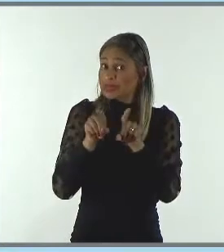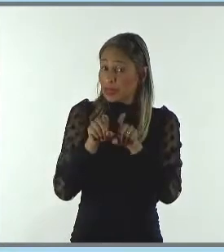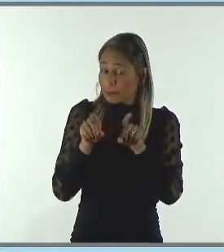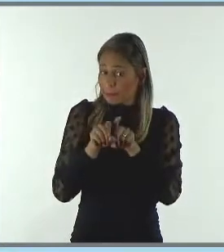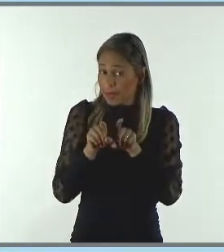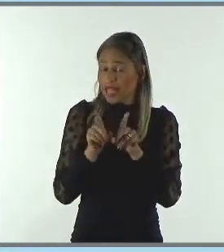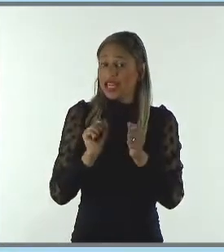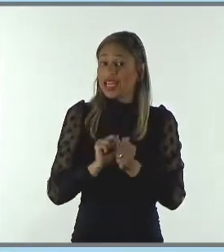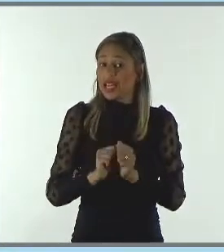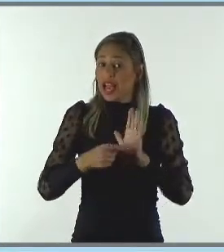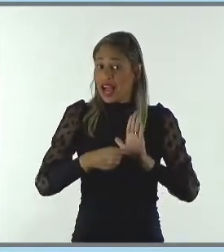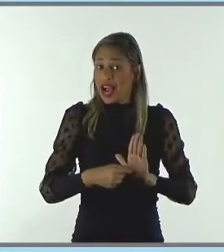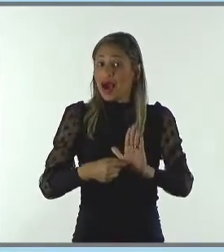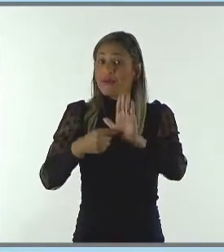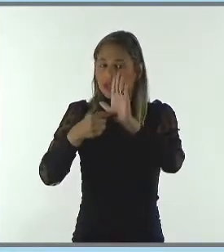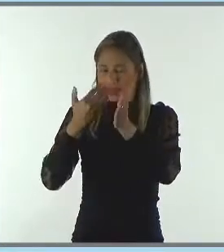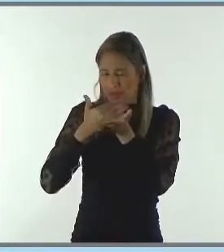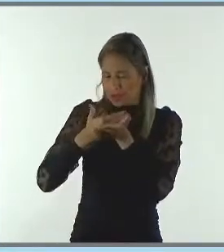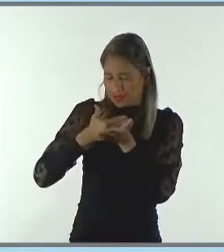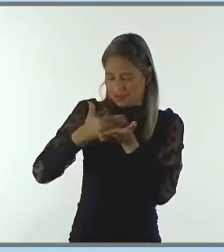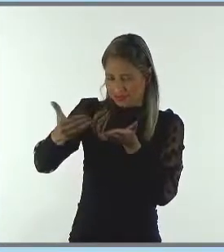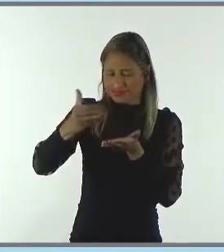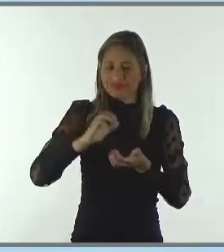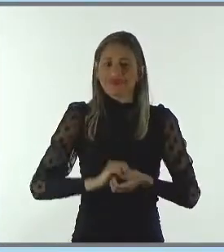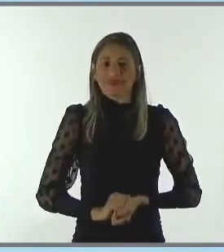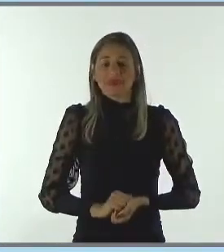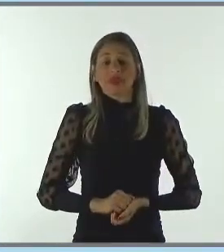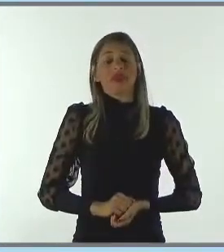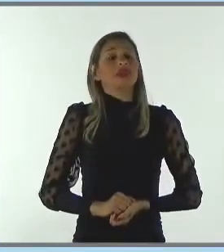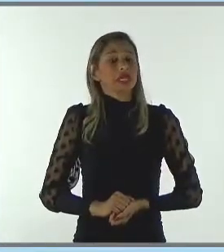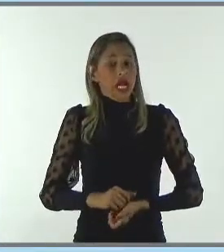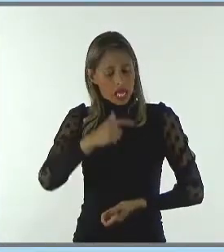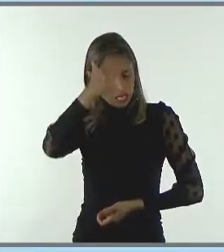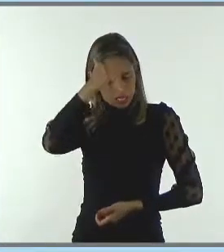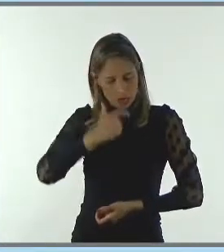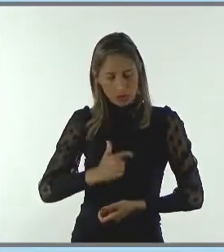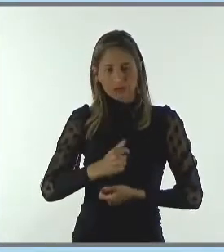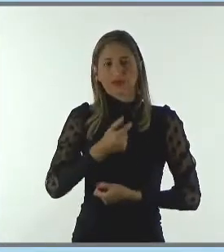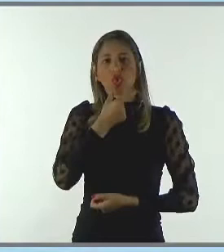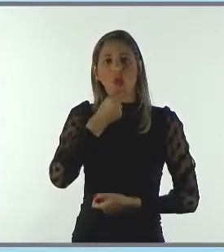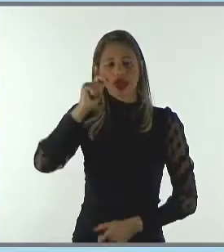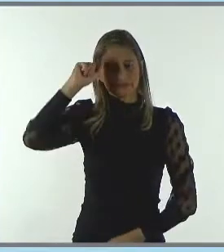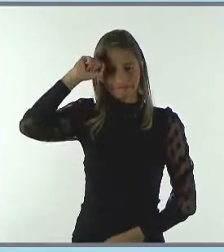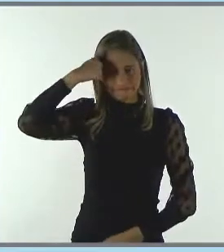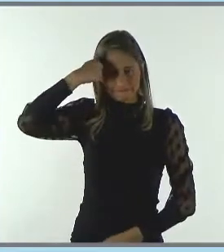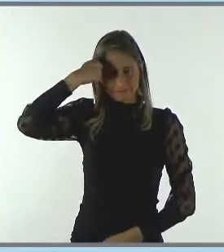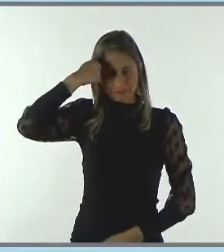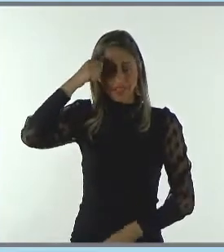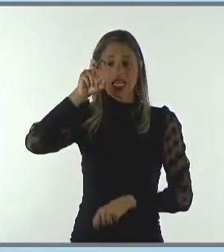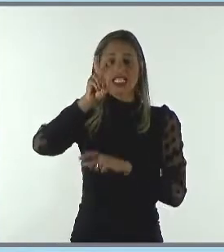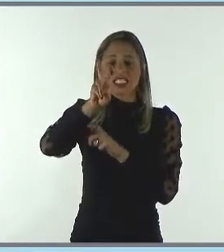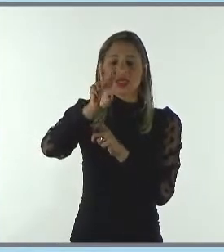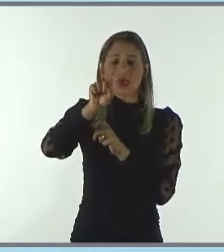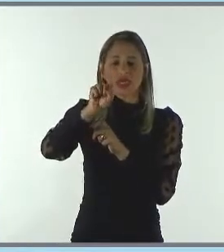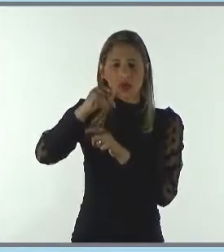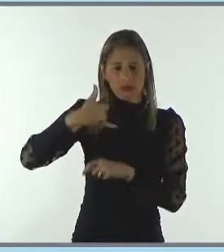foi apresentado inicialmente, né? Eu sou um homem negro de 58